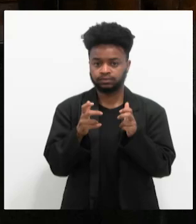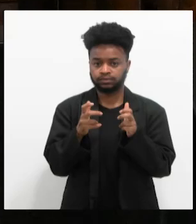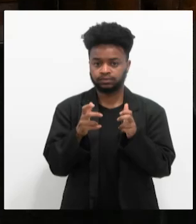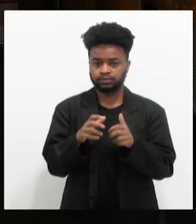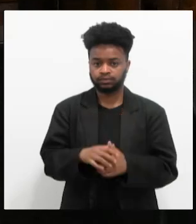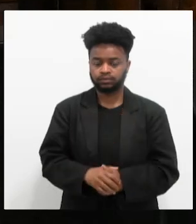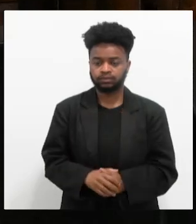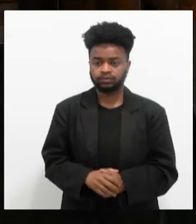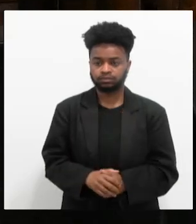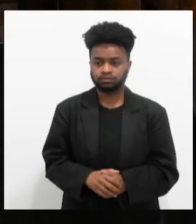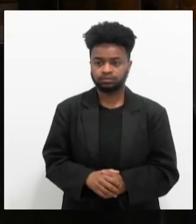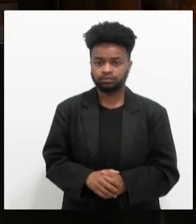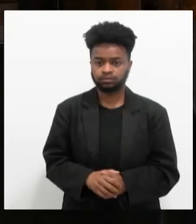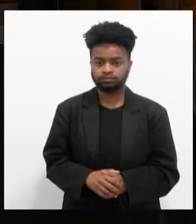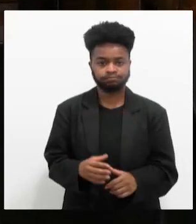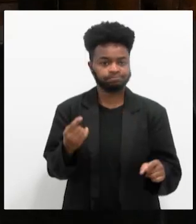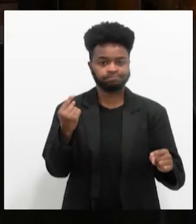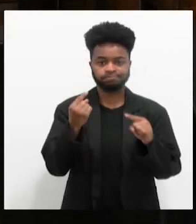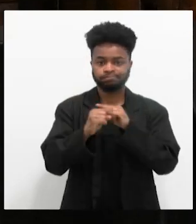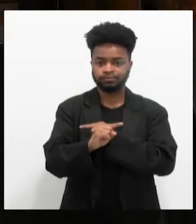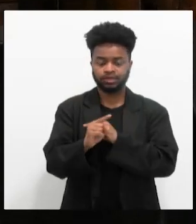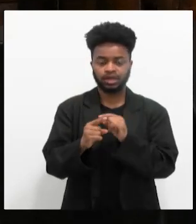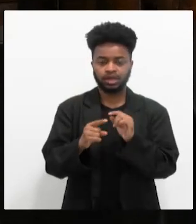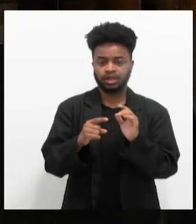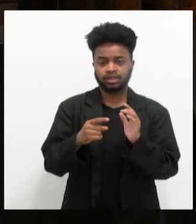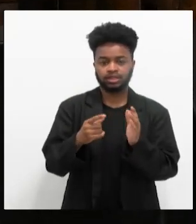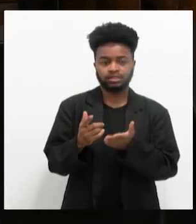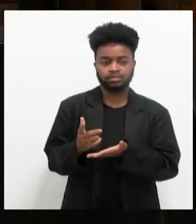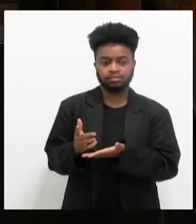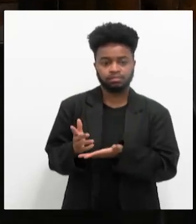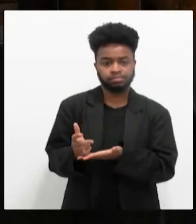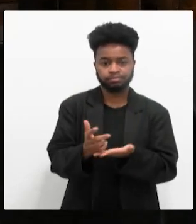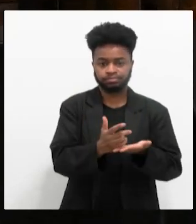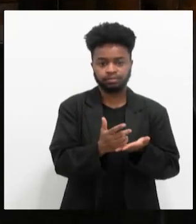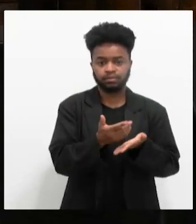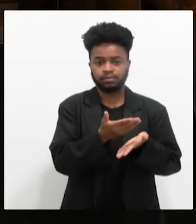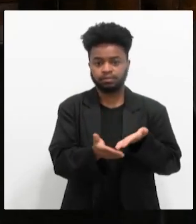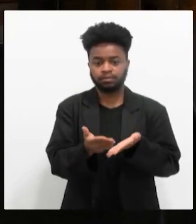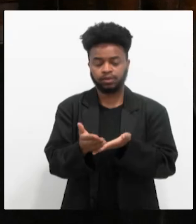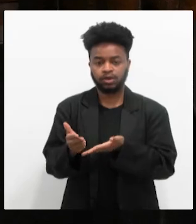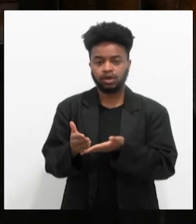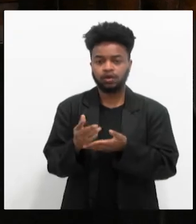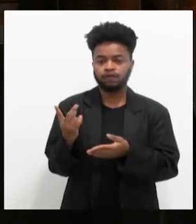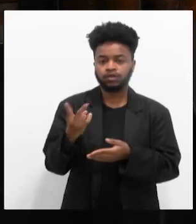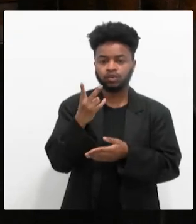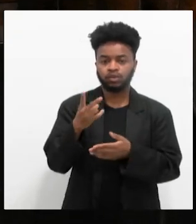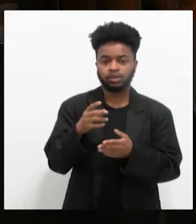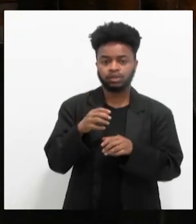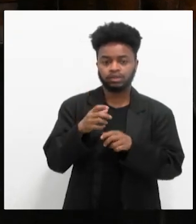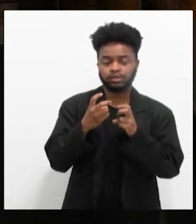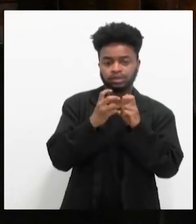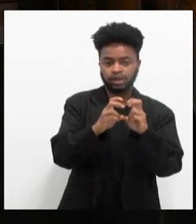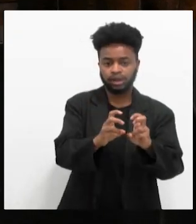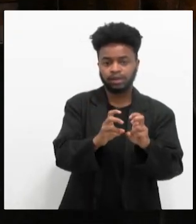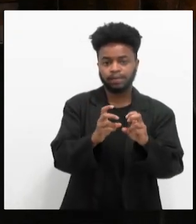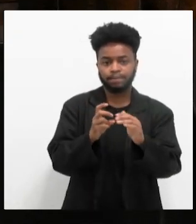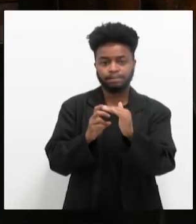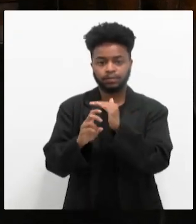que há uma descompensação tarifária entre trem,